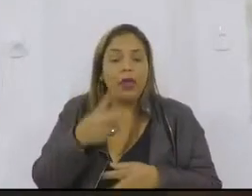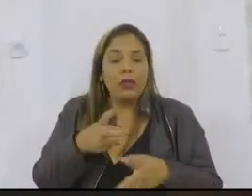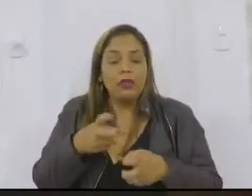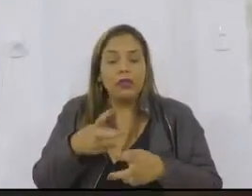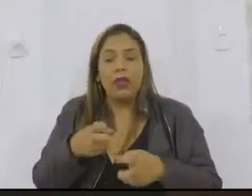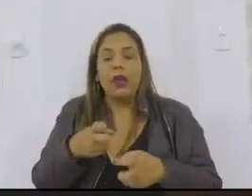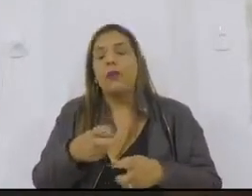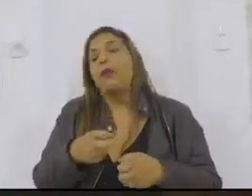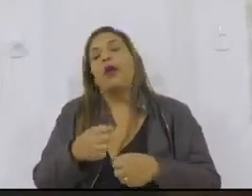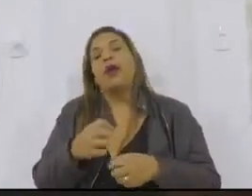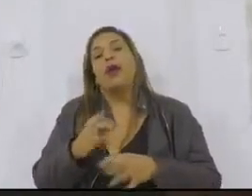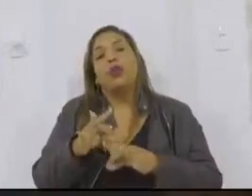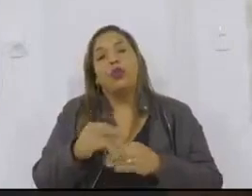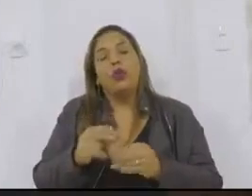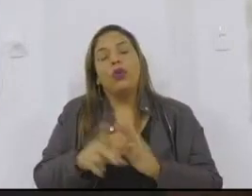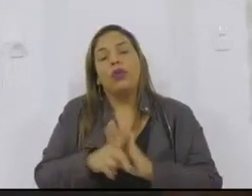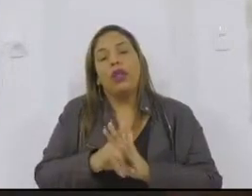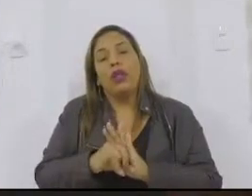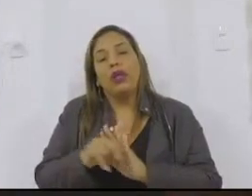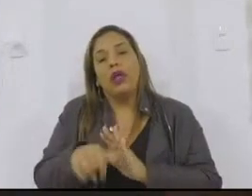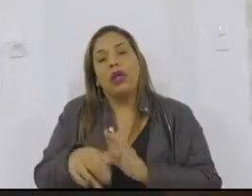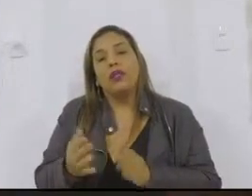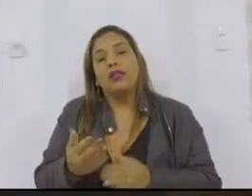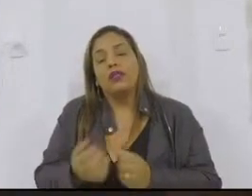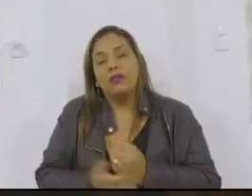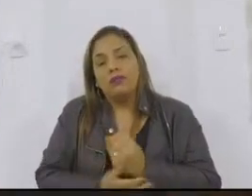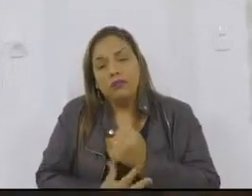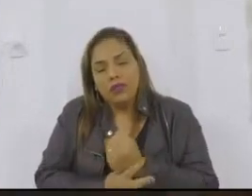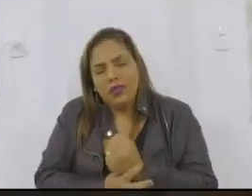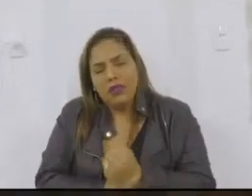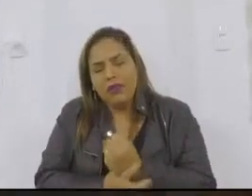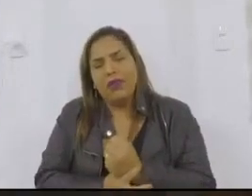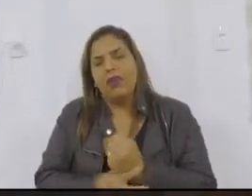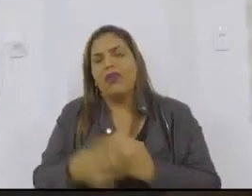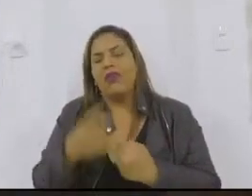nesse município, afirma com maior segurança que não tem